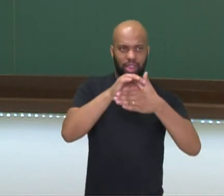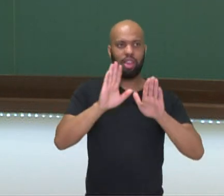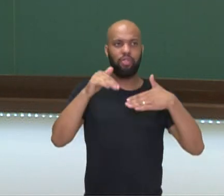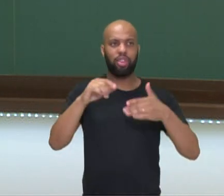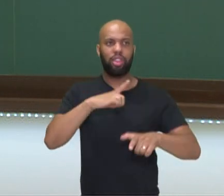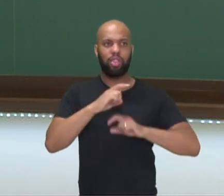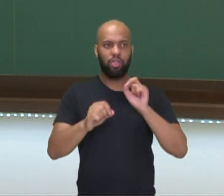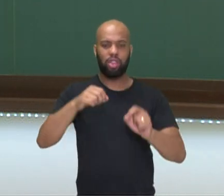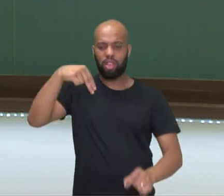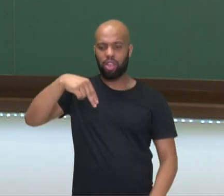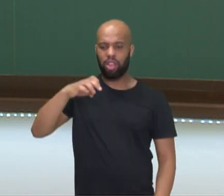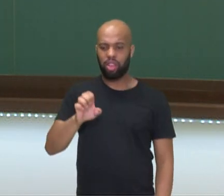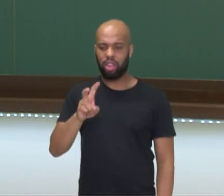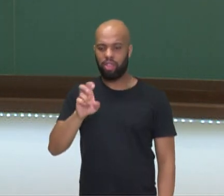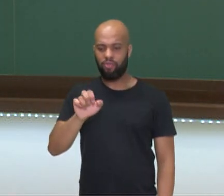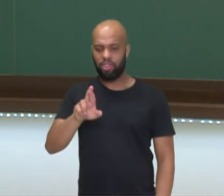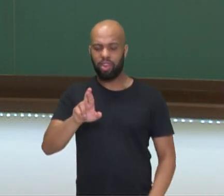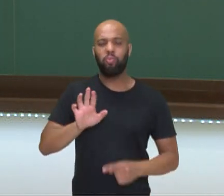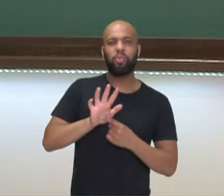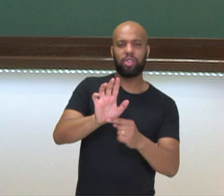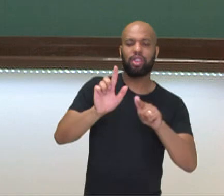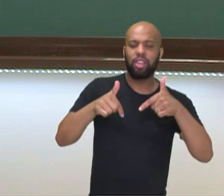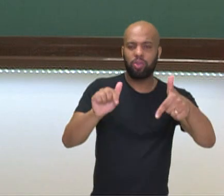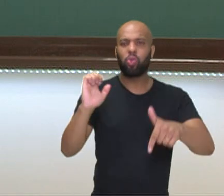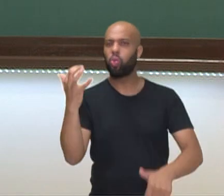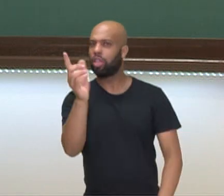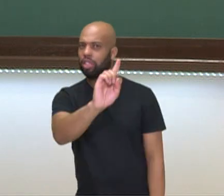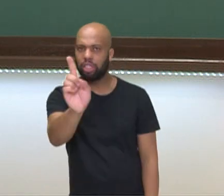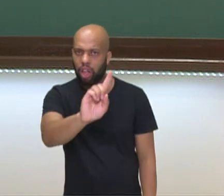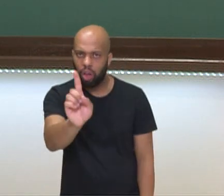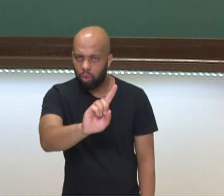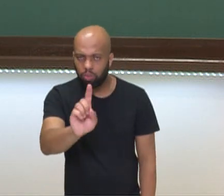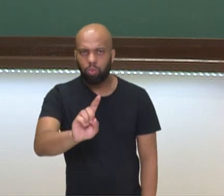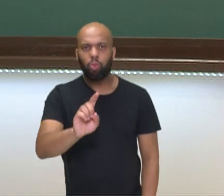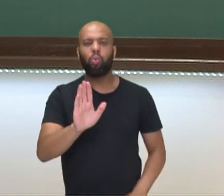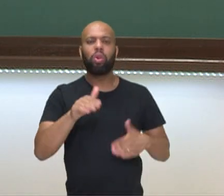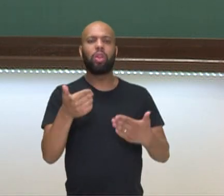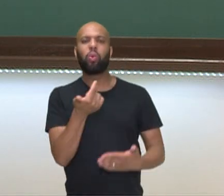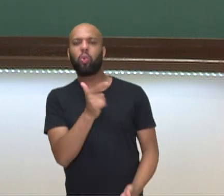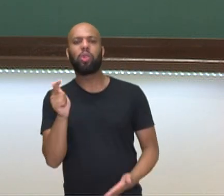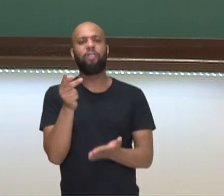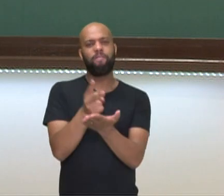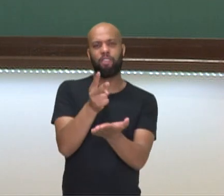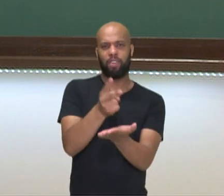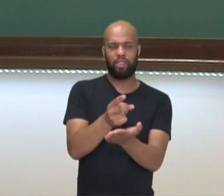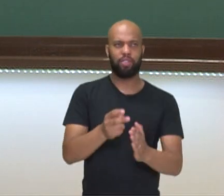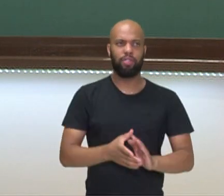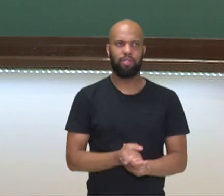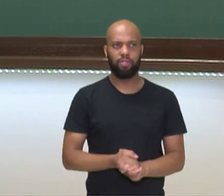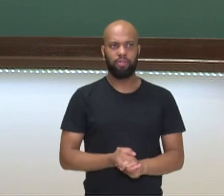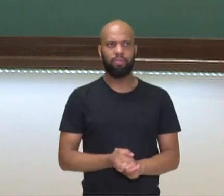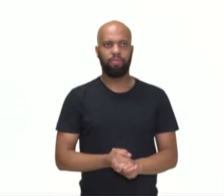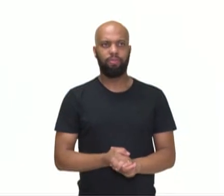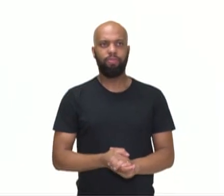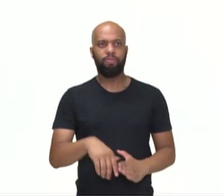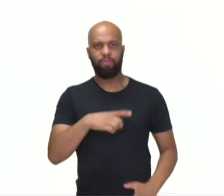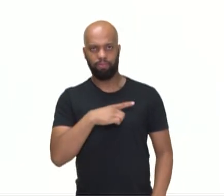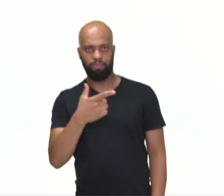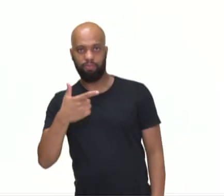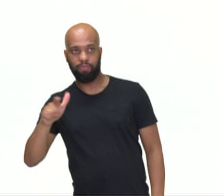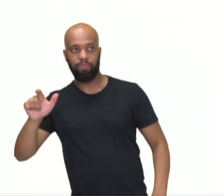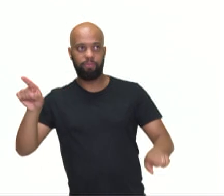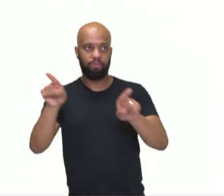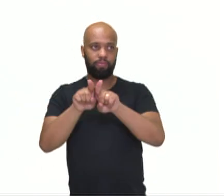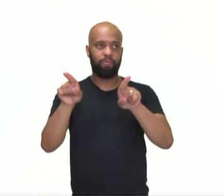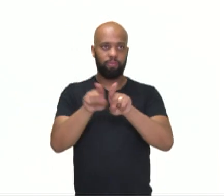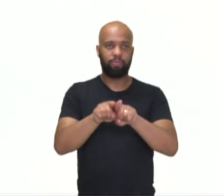que a ação não acontece, não existe frequência para esta ação, ok? E outro aspecto que nós